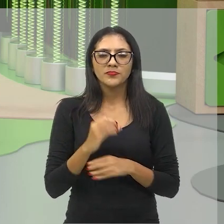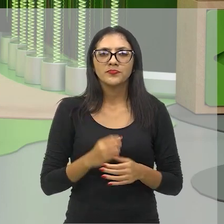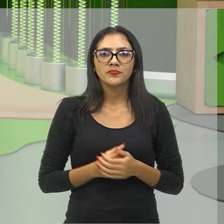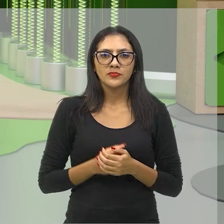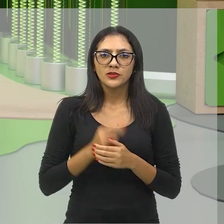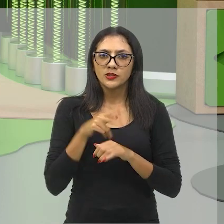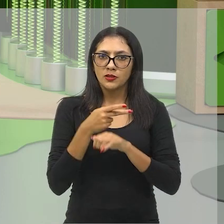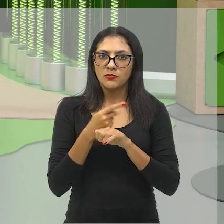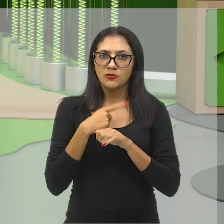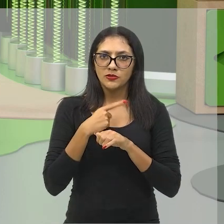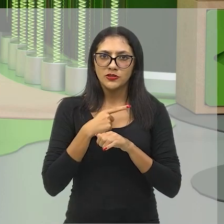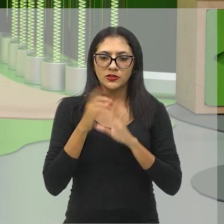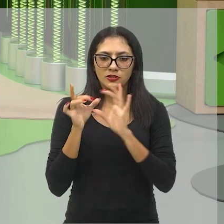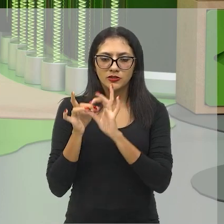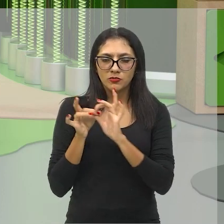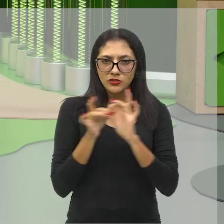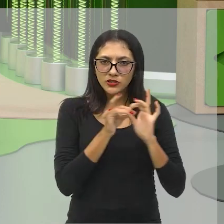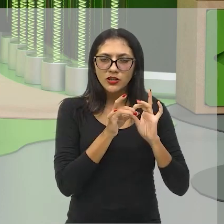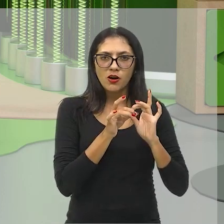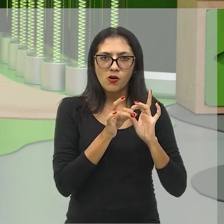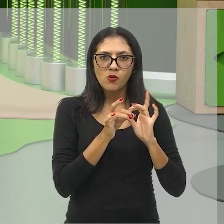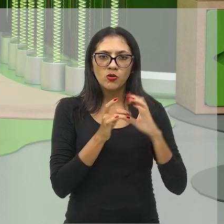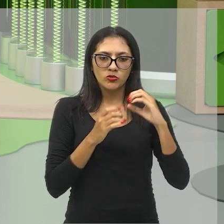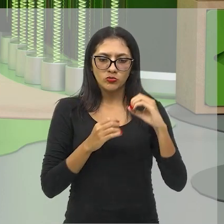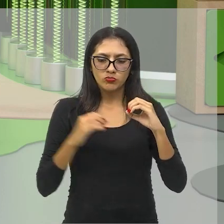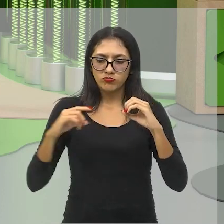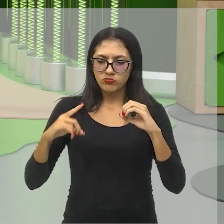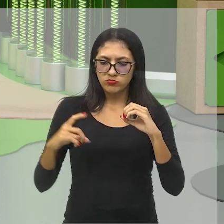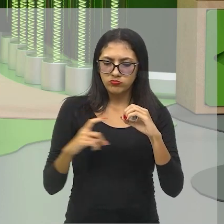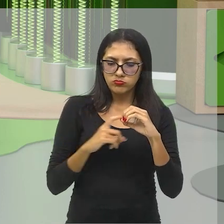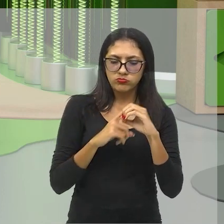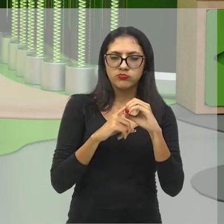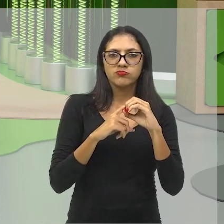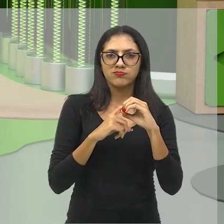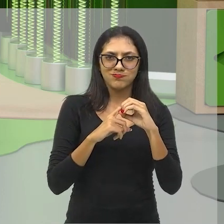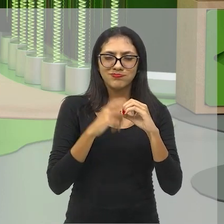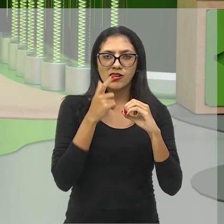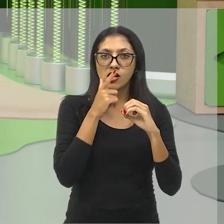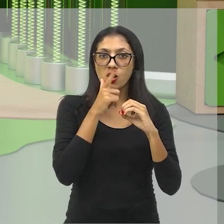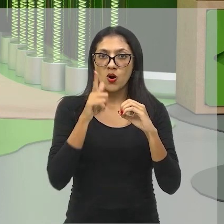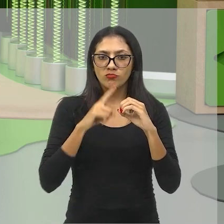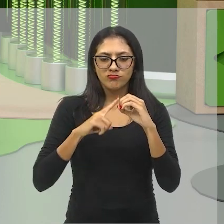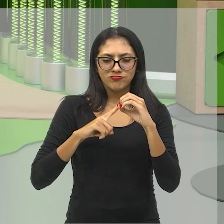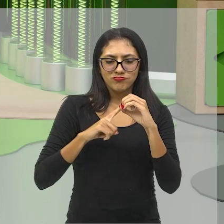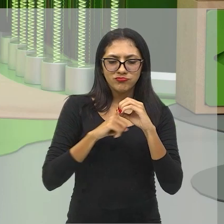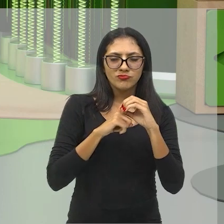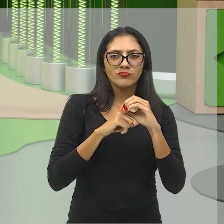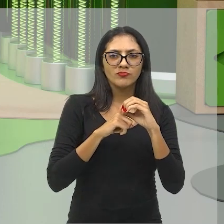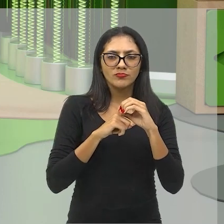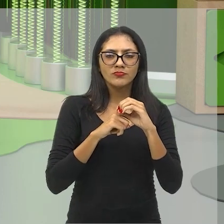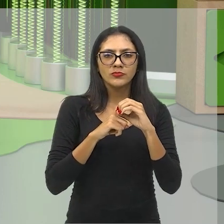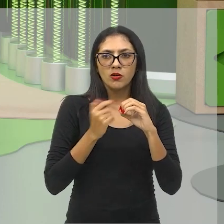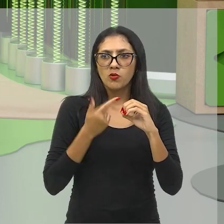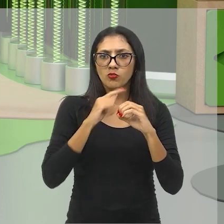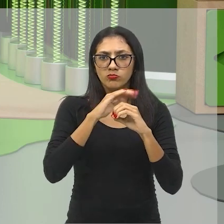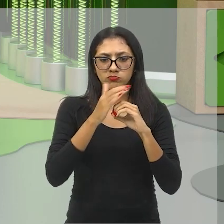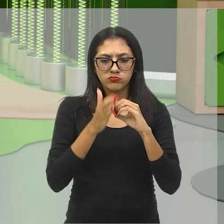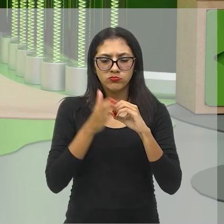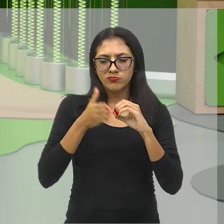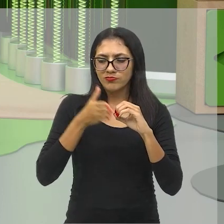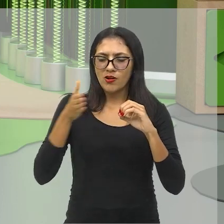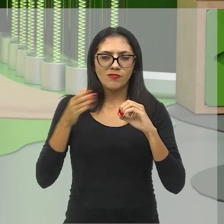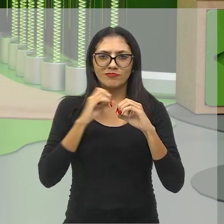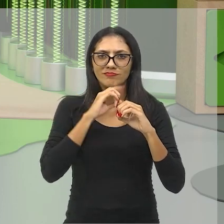dessa união aí do espermatozoide com o óvulo, ele conseguiu penetrar ali nessa membrana, os outros ficaram de fora, não